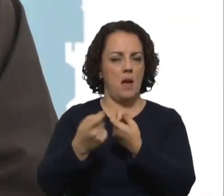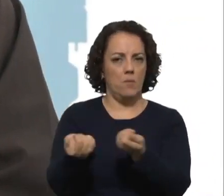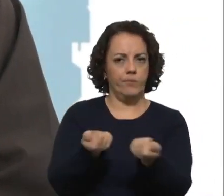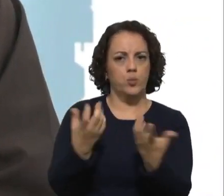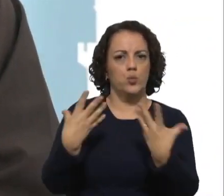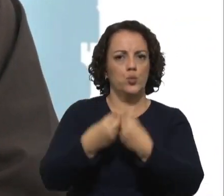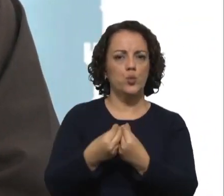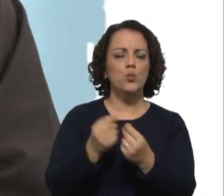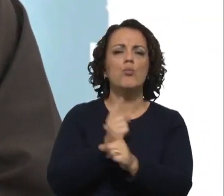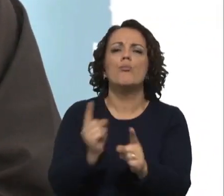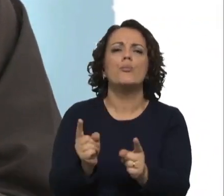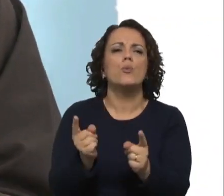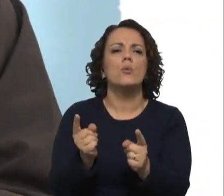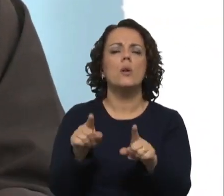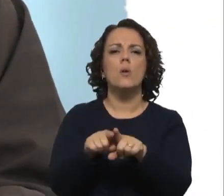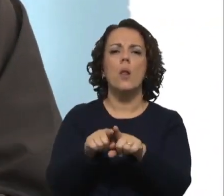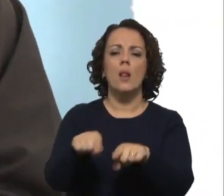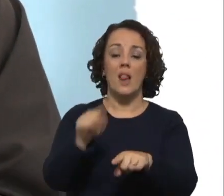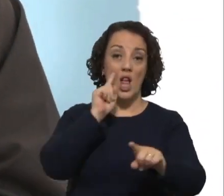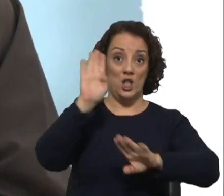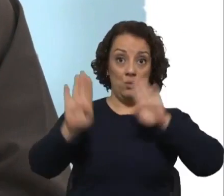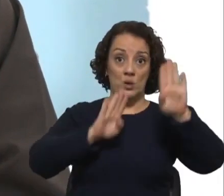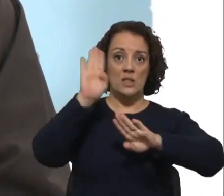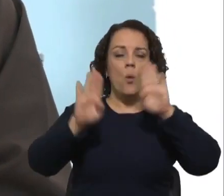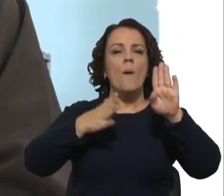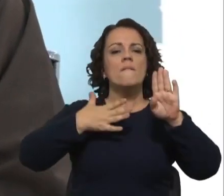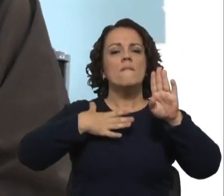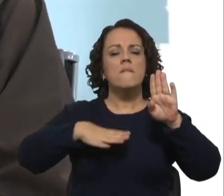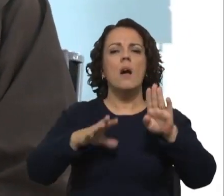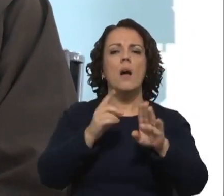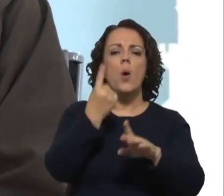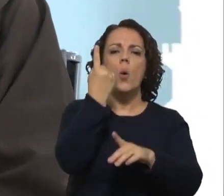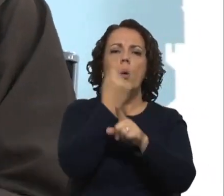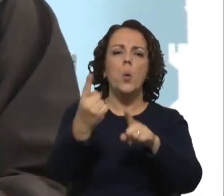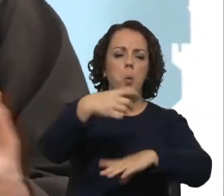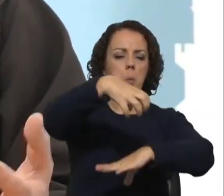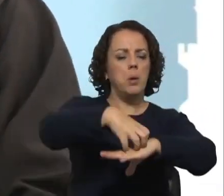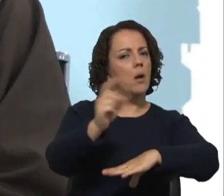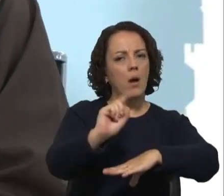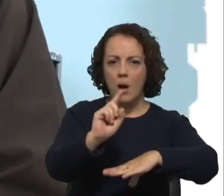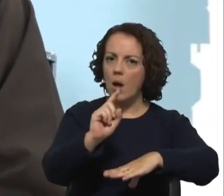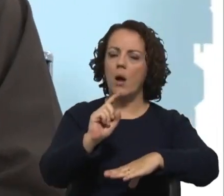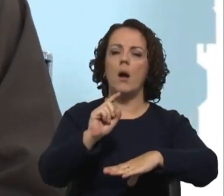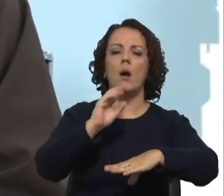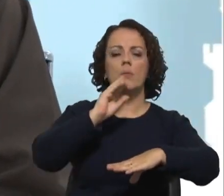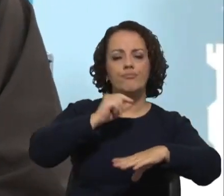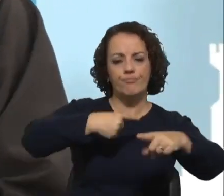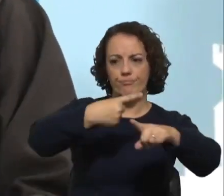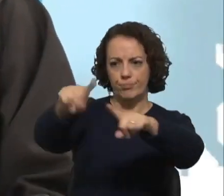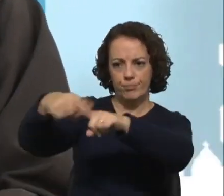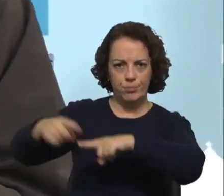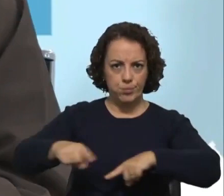que esta exposição também fosse um bocadinho disseminada para possibilitar mais visitas e, por outro